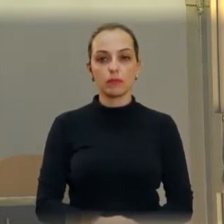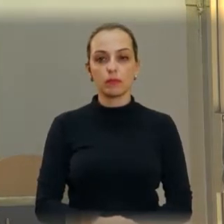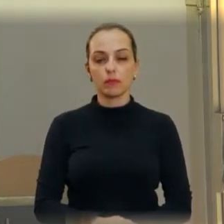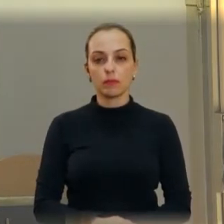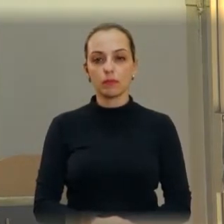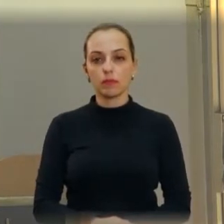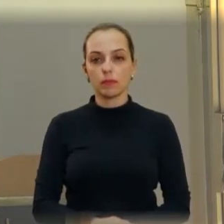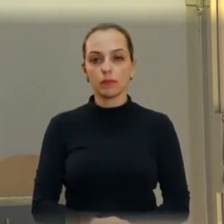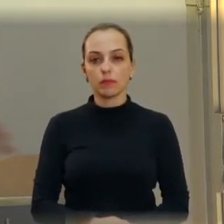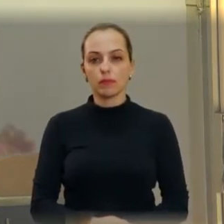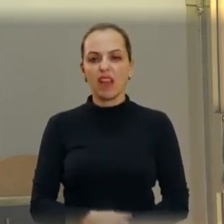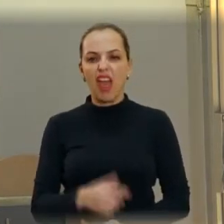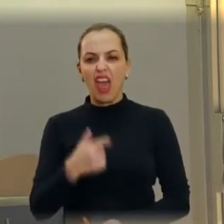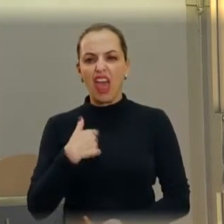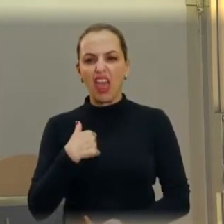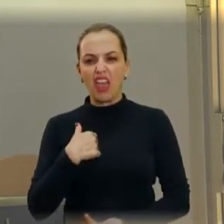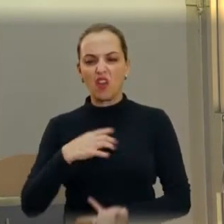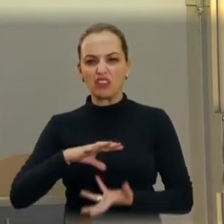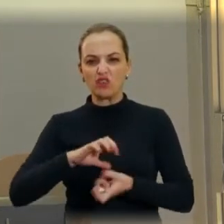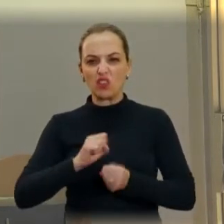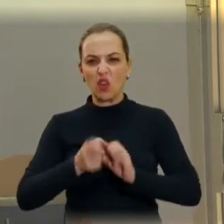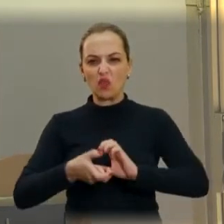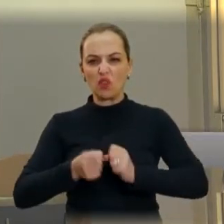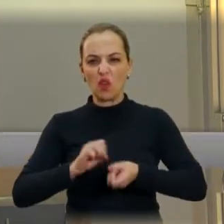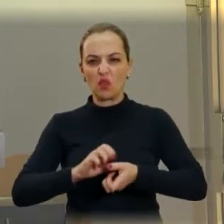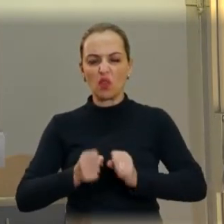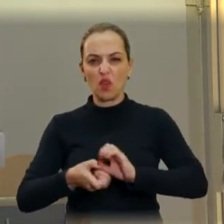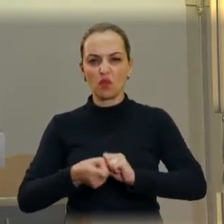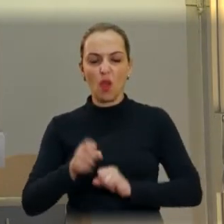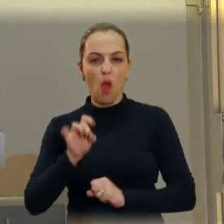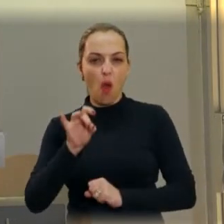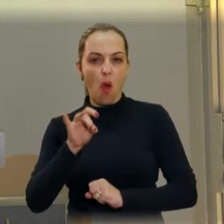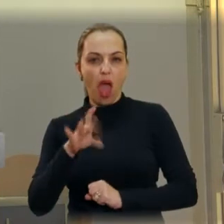O que foi o meu ato a não ser uma cena?